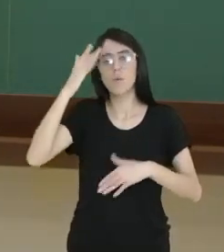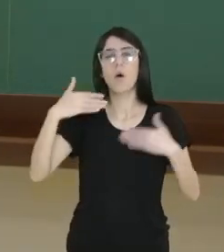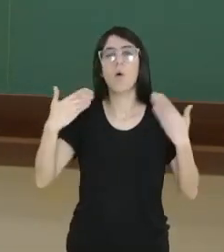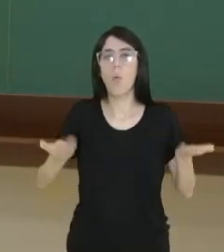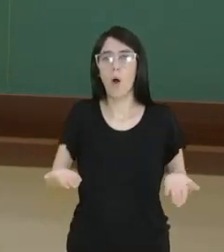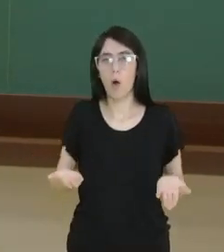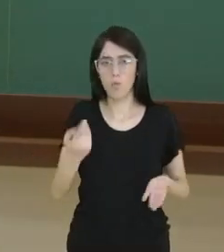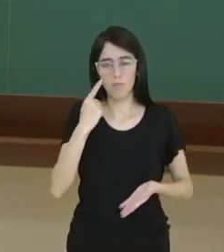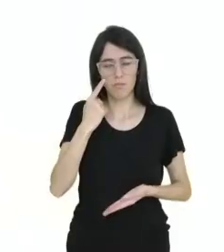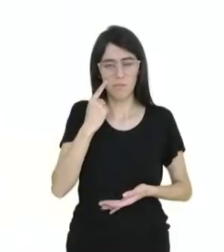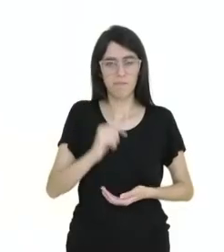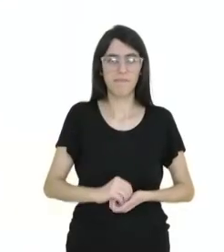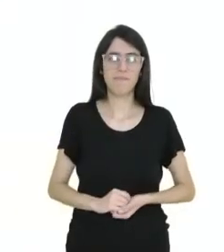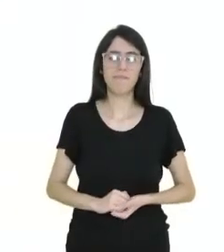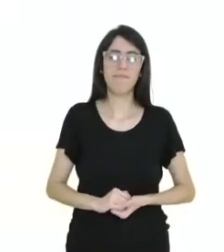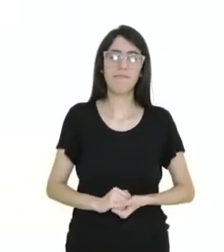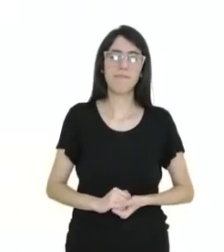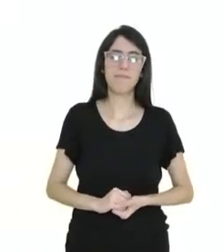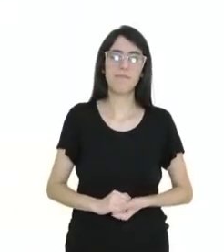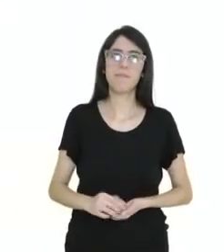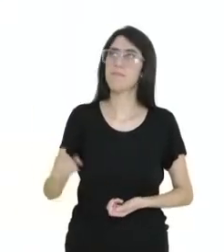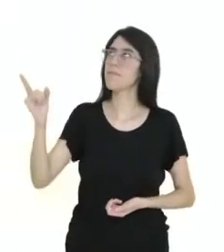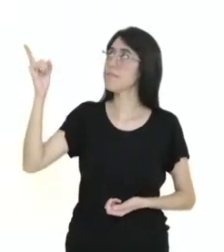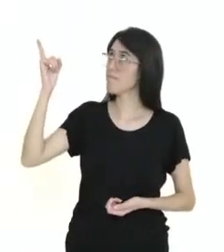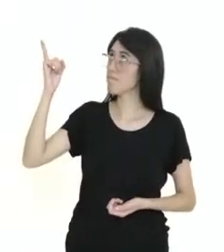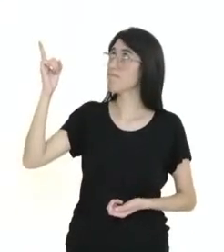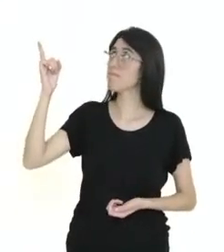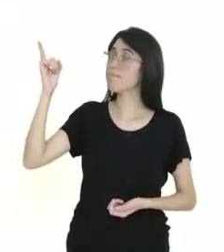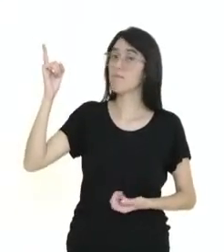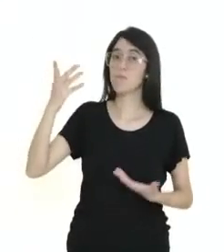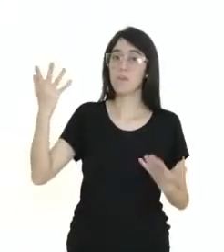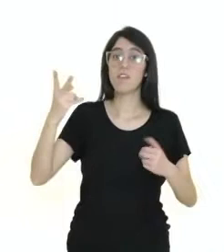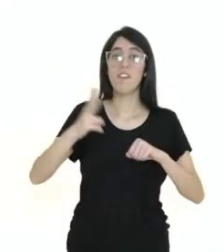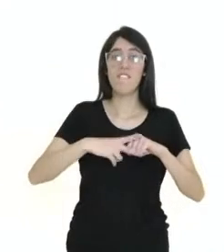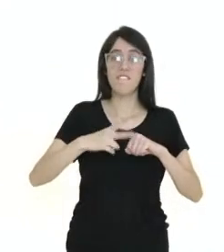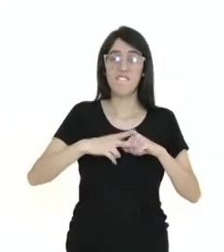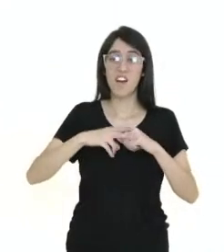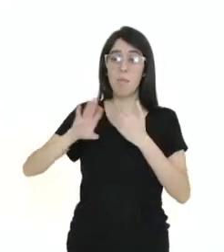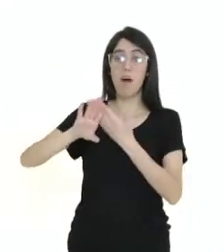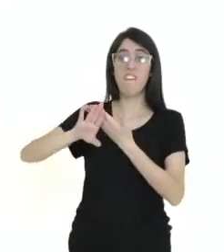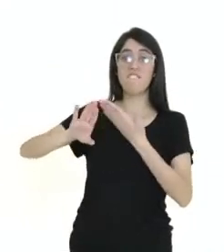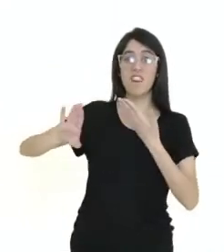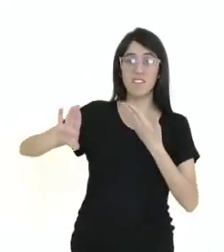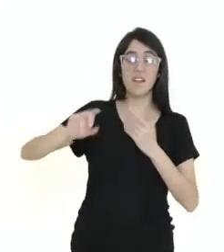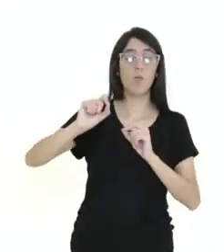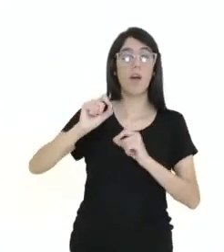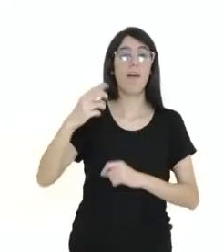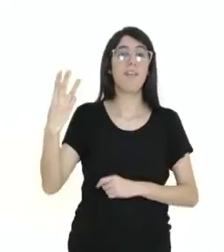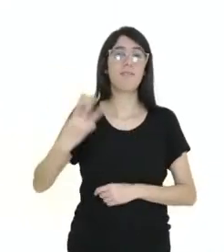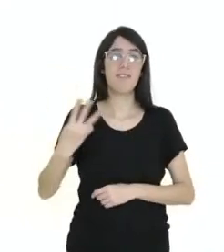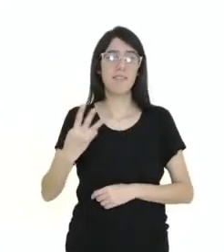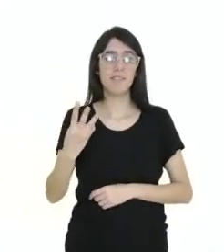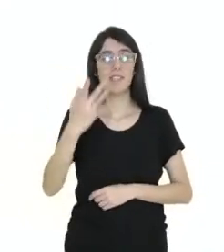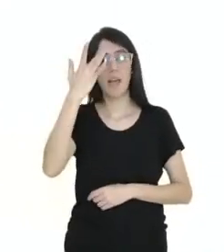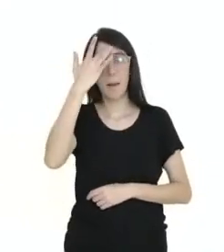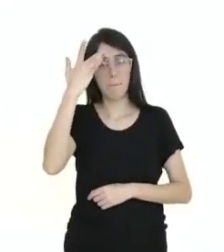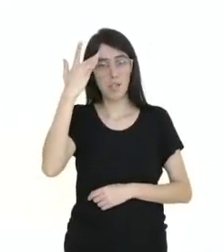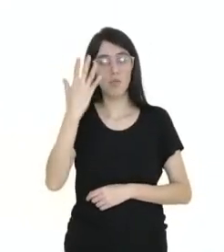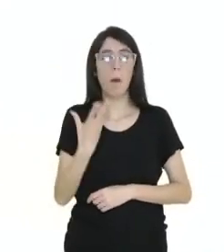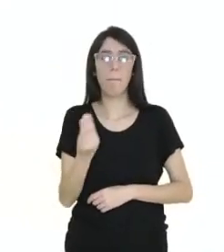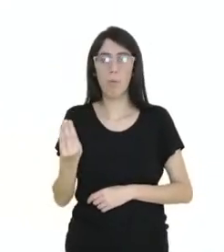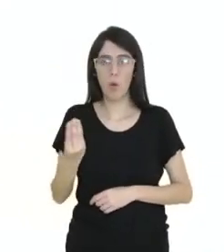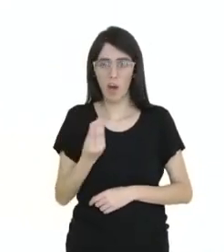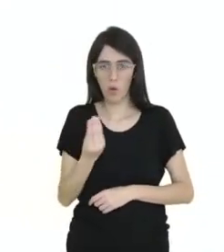Vamos conferir. Olha lá. Então o verbo afastar, ele foi conjugado na terceira pessoa do